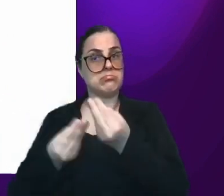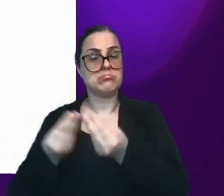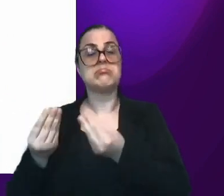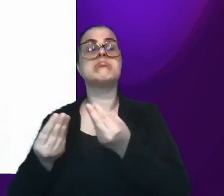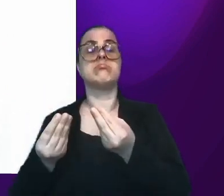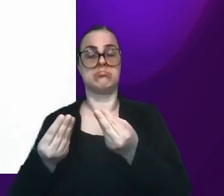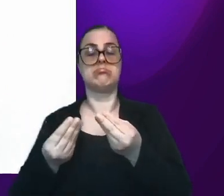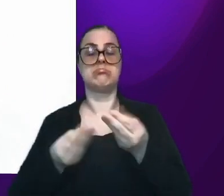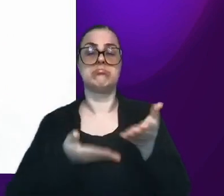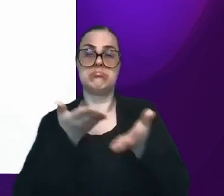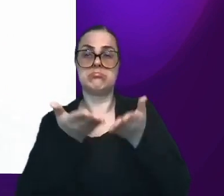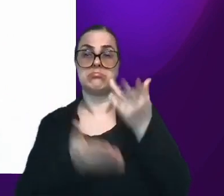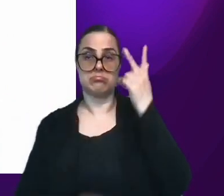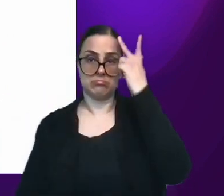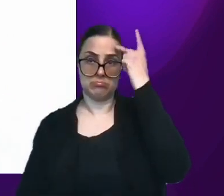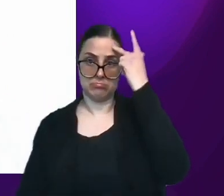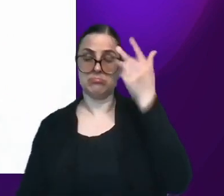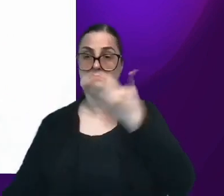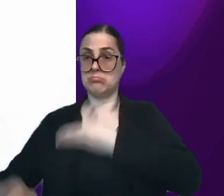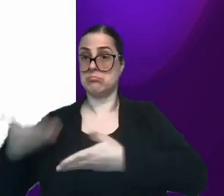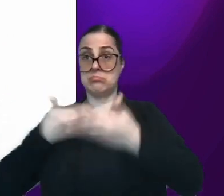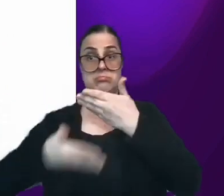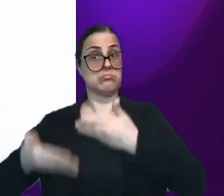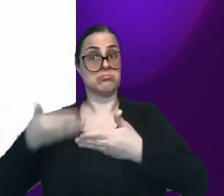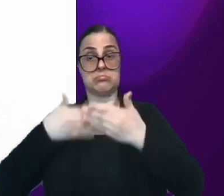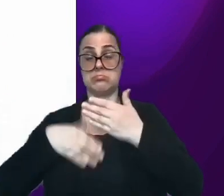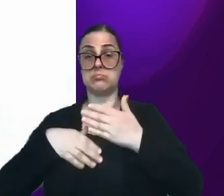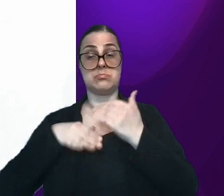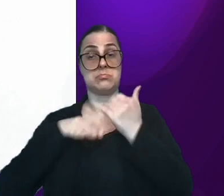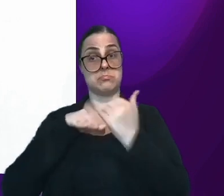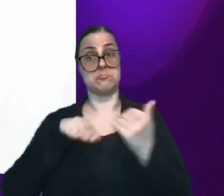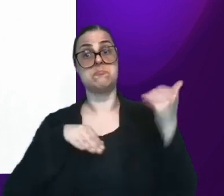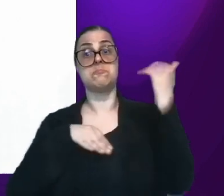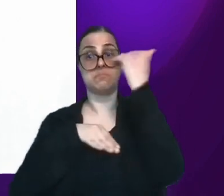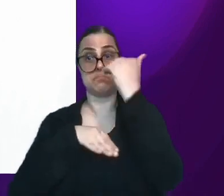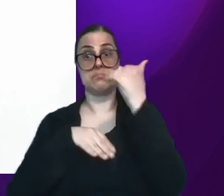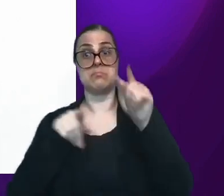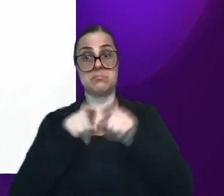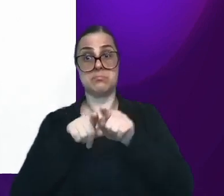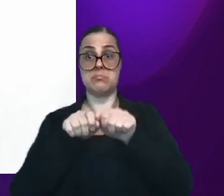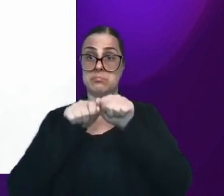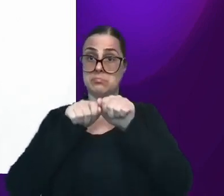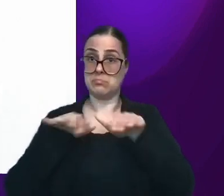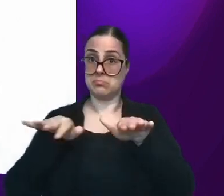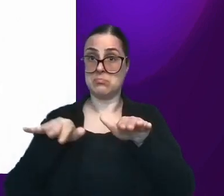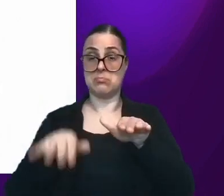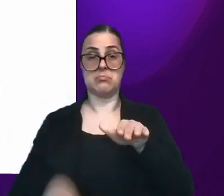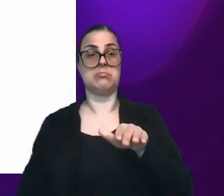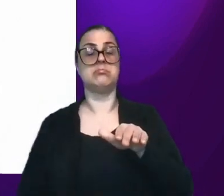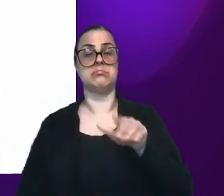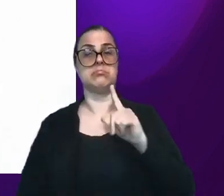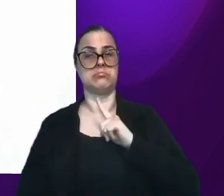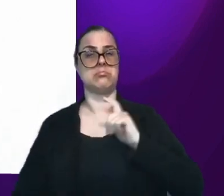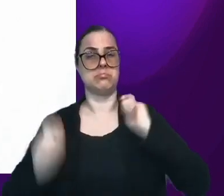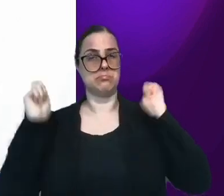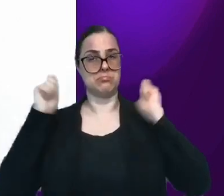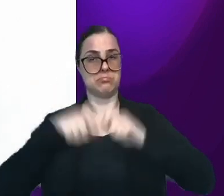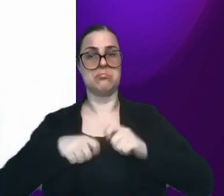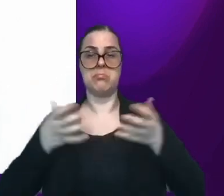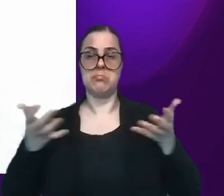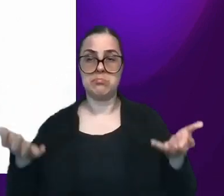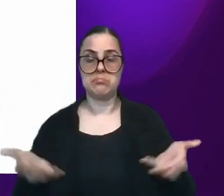convencional, que trabalha com uma cinética alta, com difusão, ela tem um potencial maior de promover